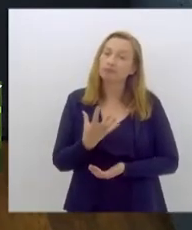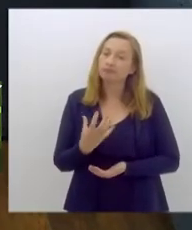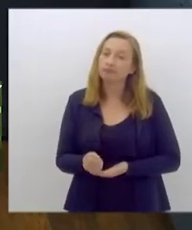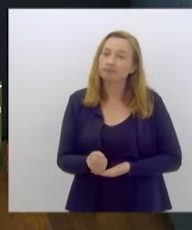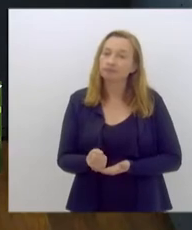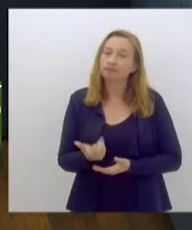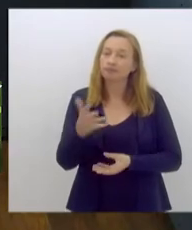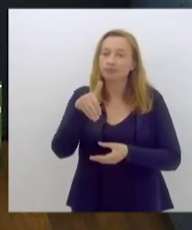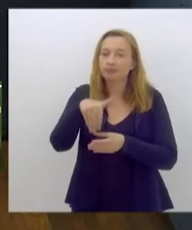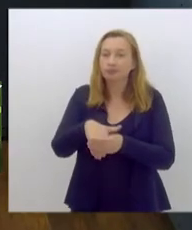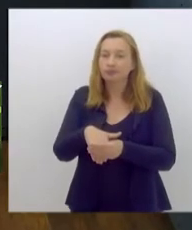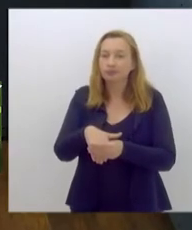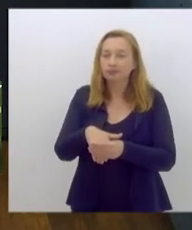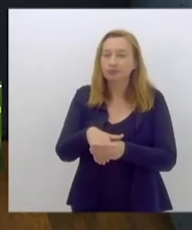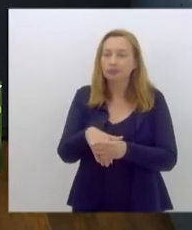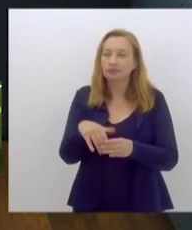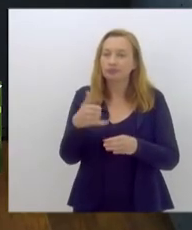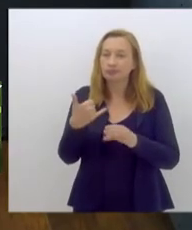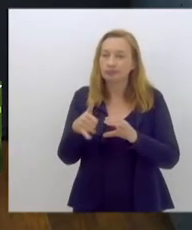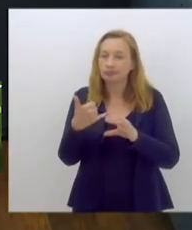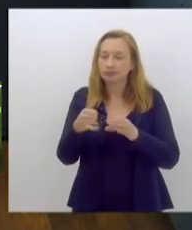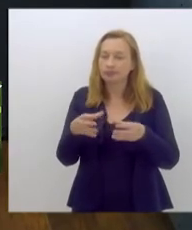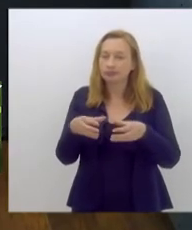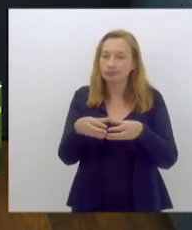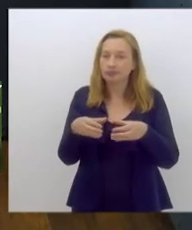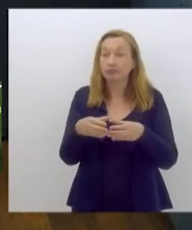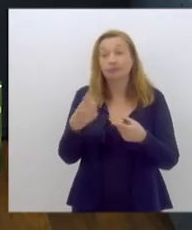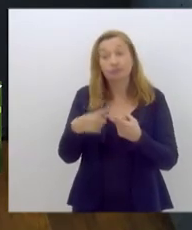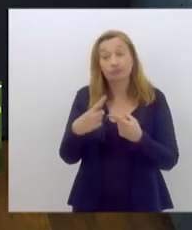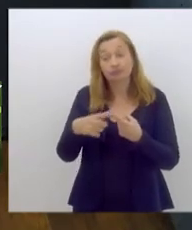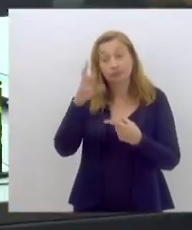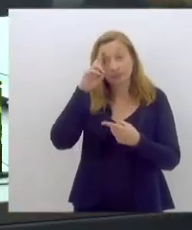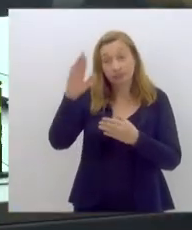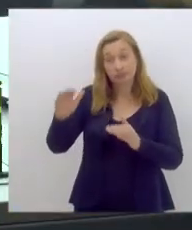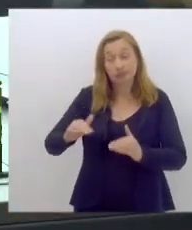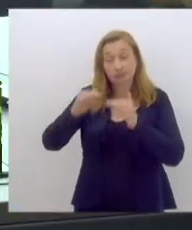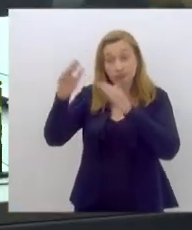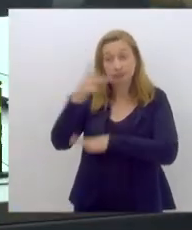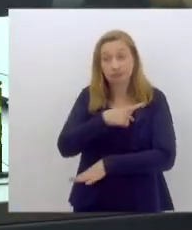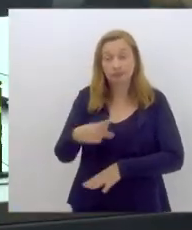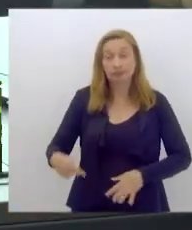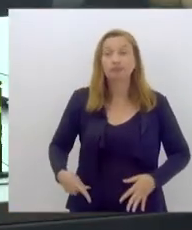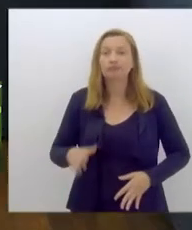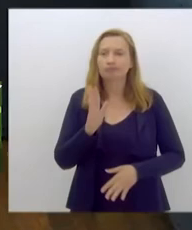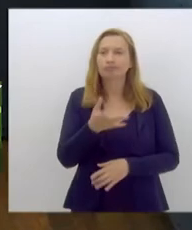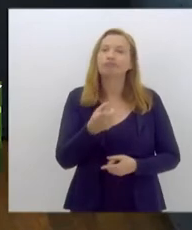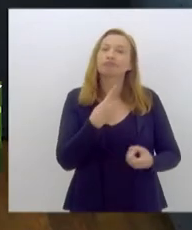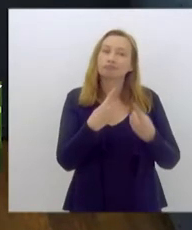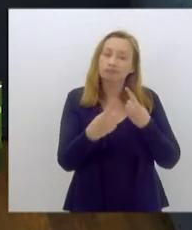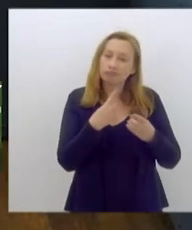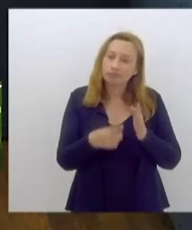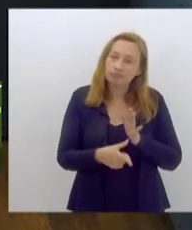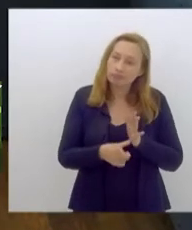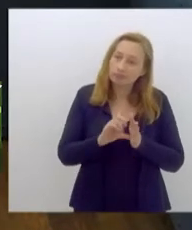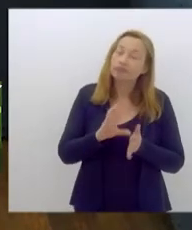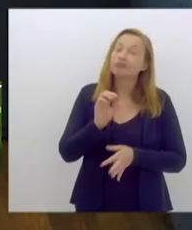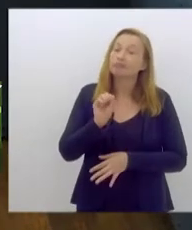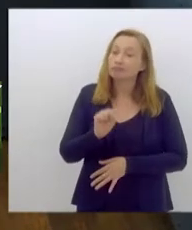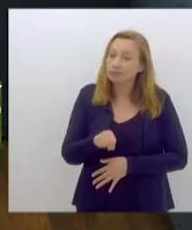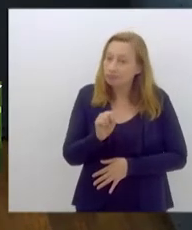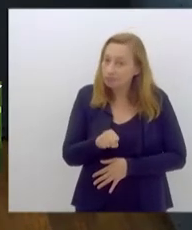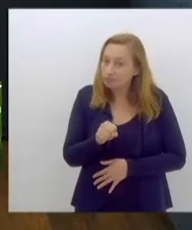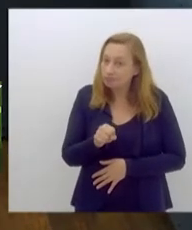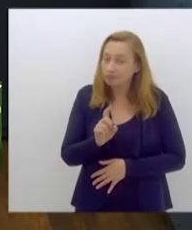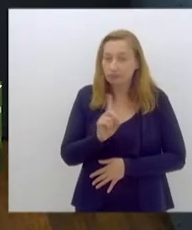voto por zap. Porque se Vossa Excelência está aqui... Mas isso foi discutido antes. Sim. Não